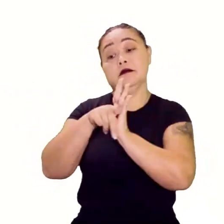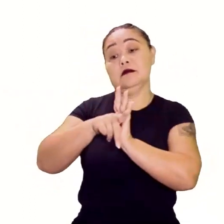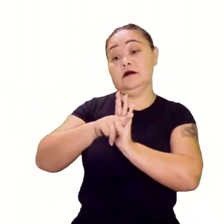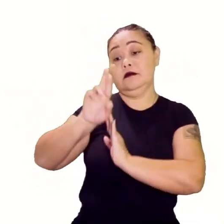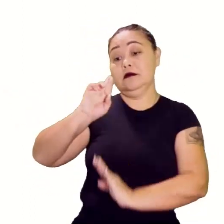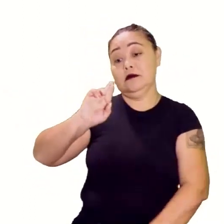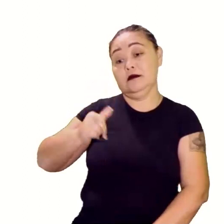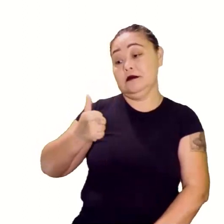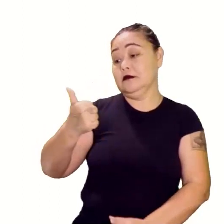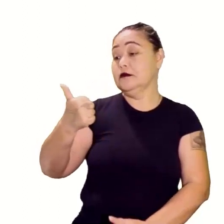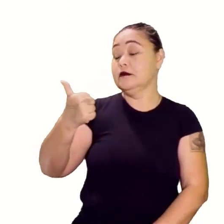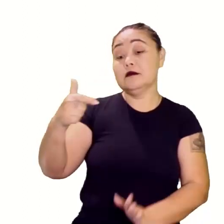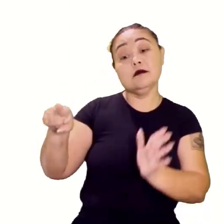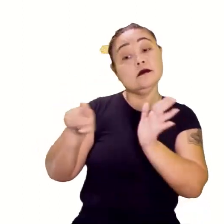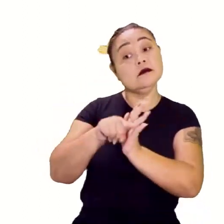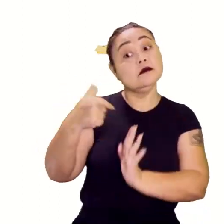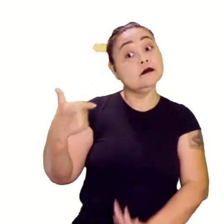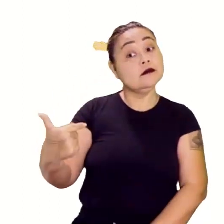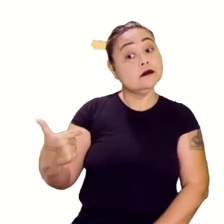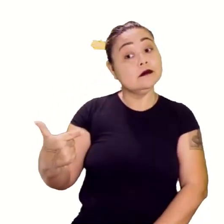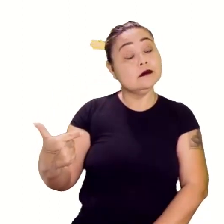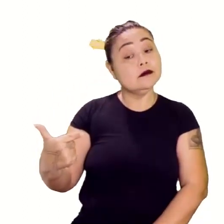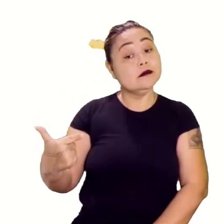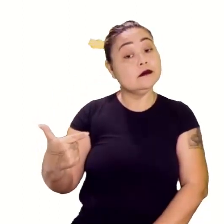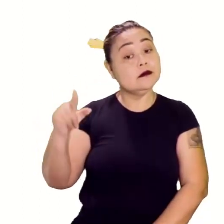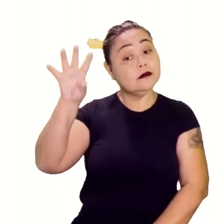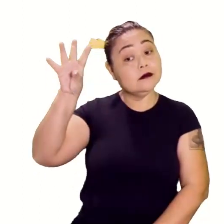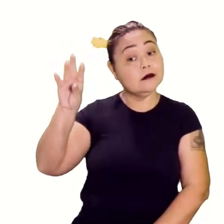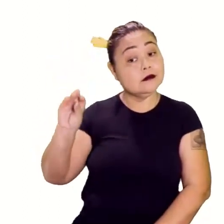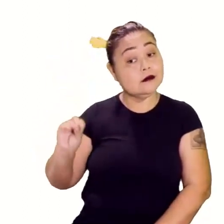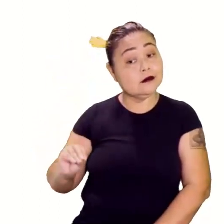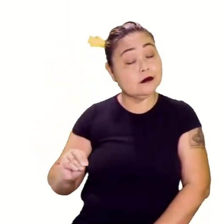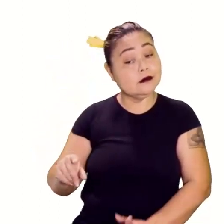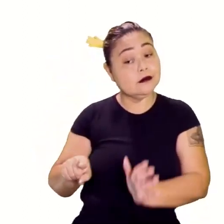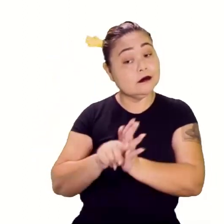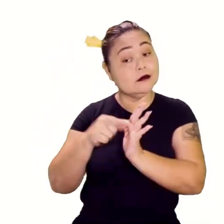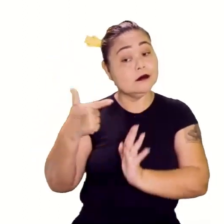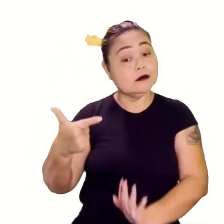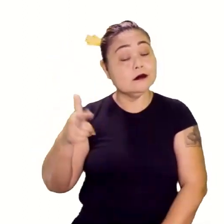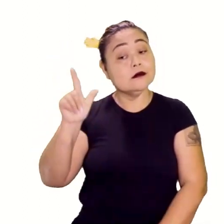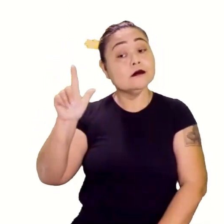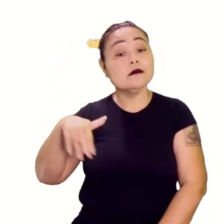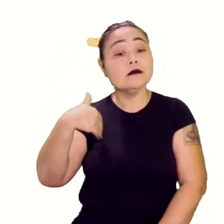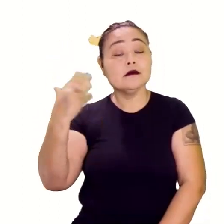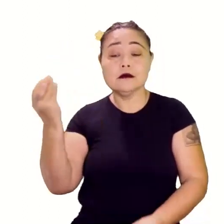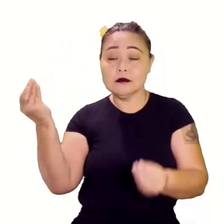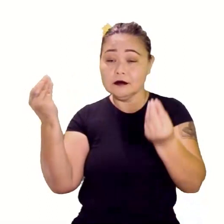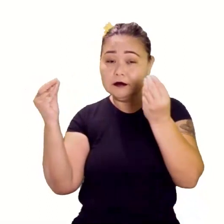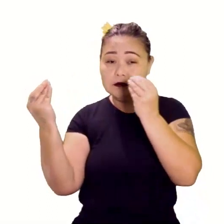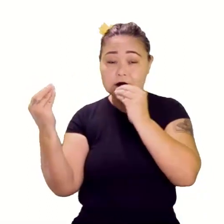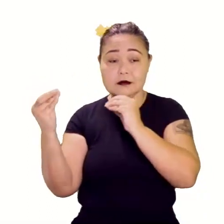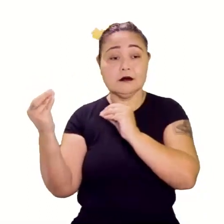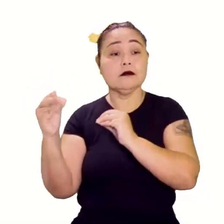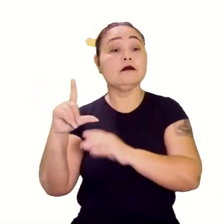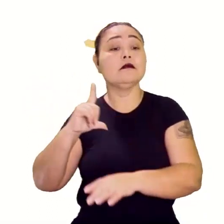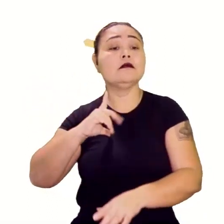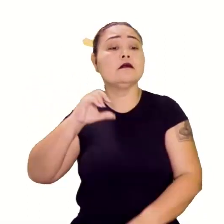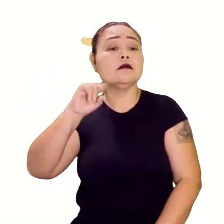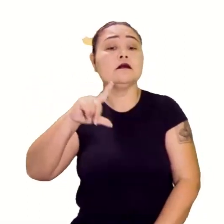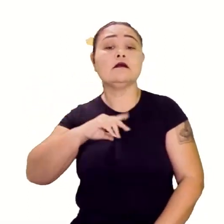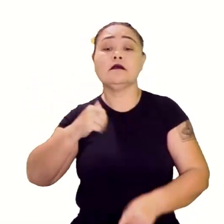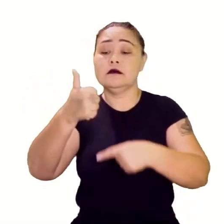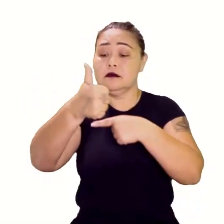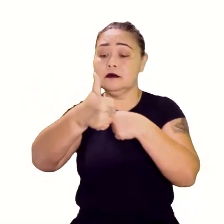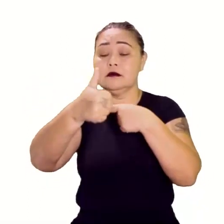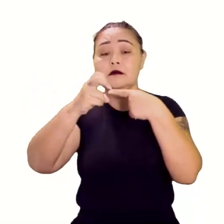próprio expoente. Então, menos 2. Então, o y é menos 2. E vamos formando os parzinhos, né? E se